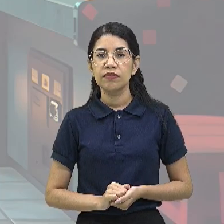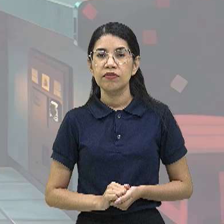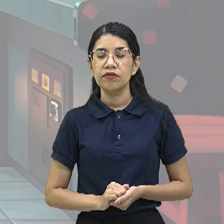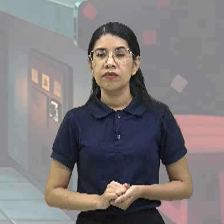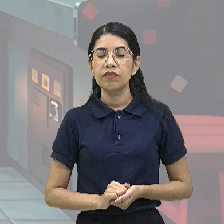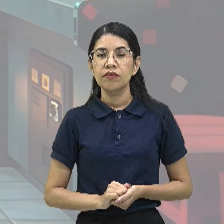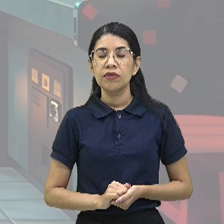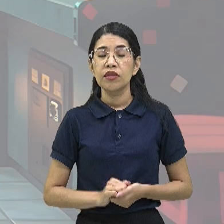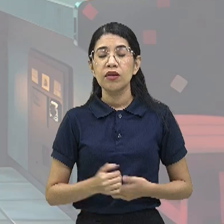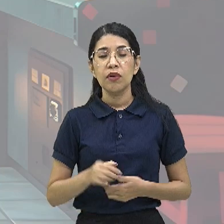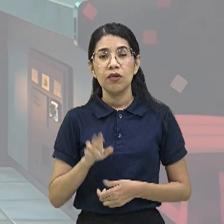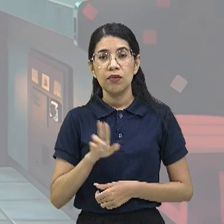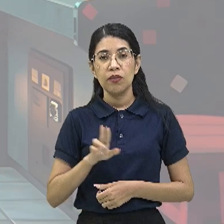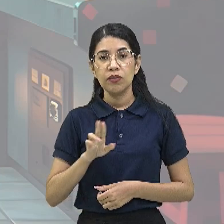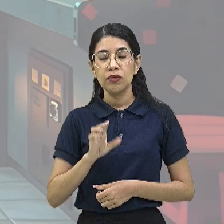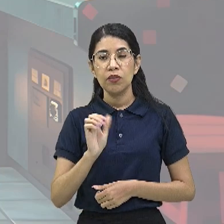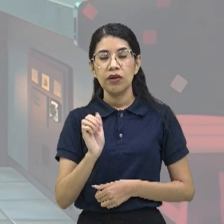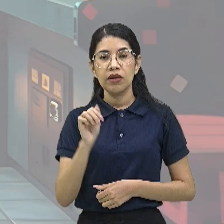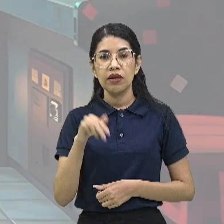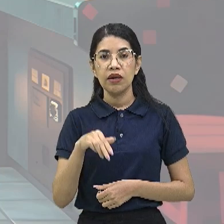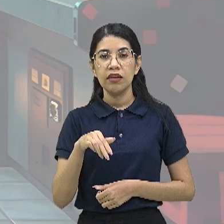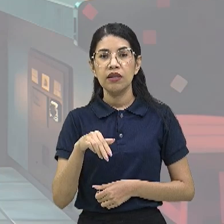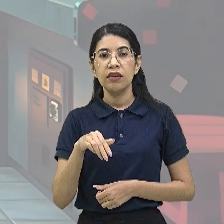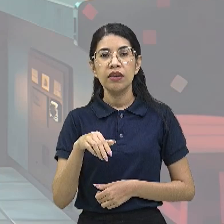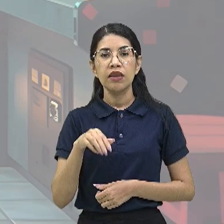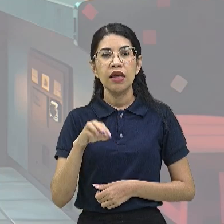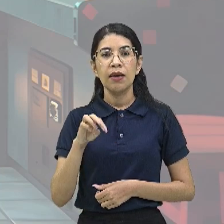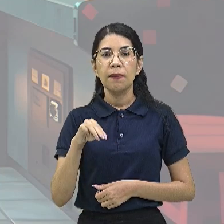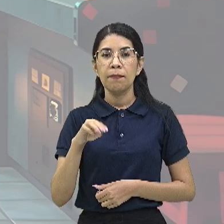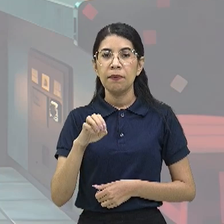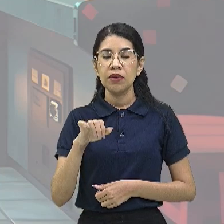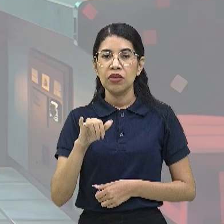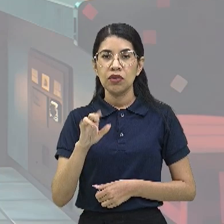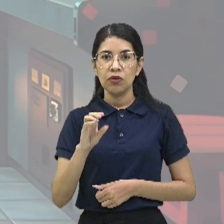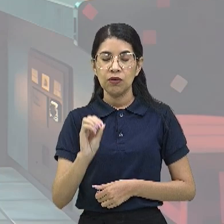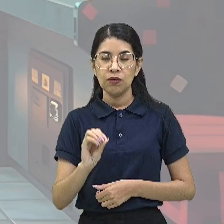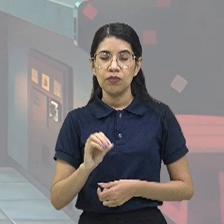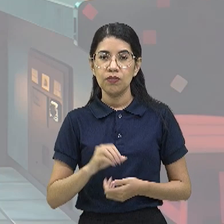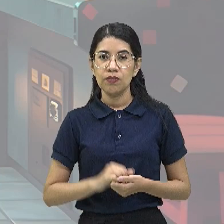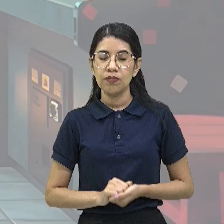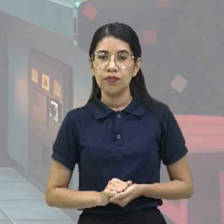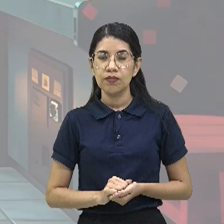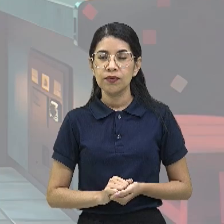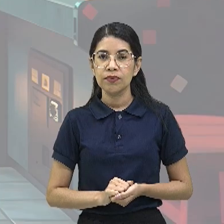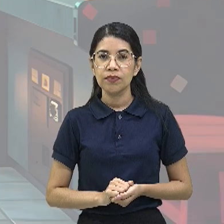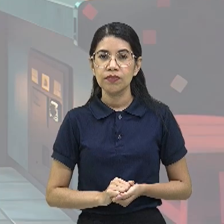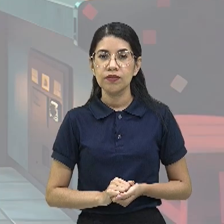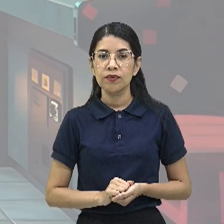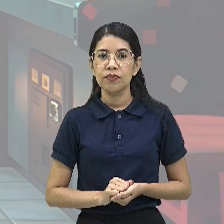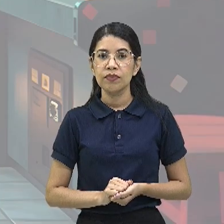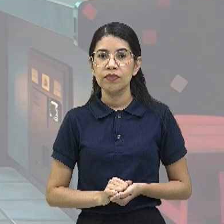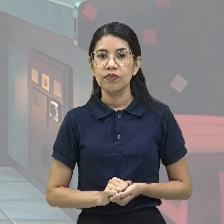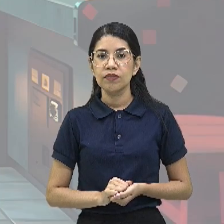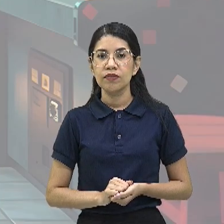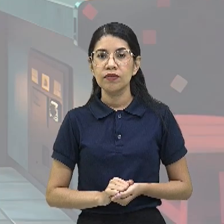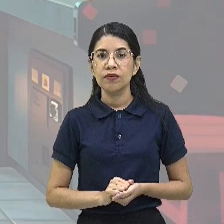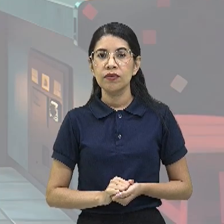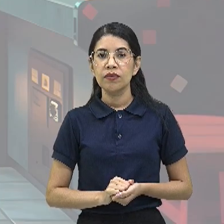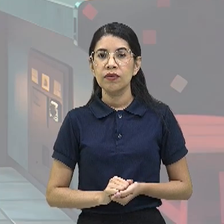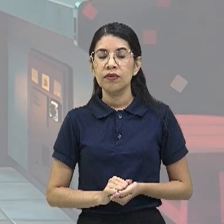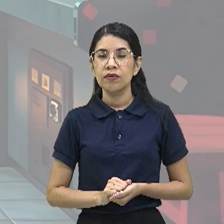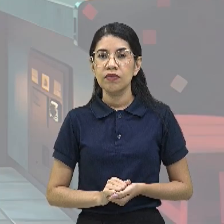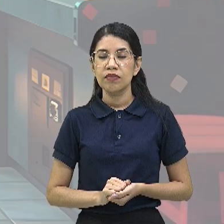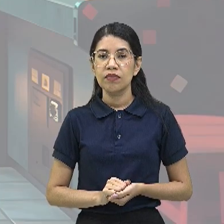eu já usei can you, tá bom? Certo? Então, can you lend me some